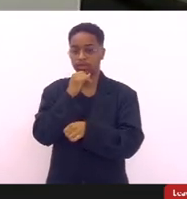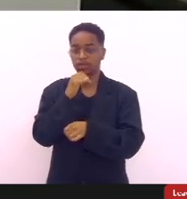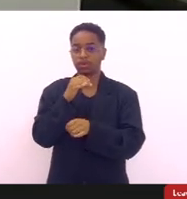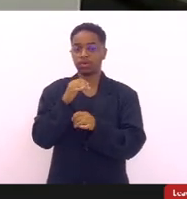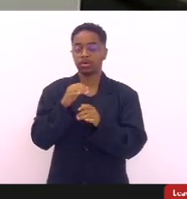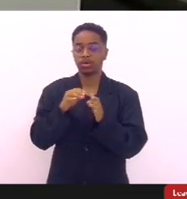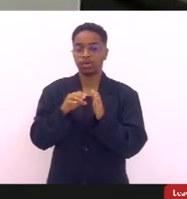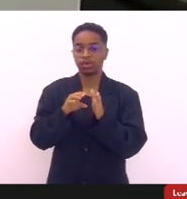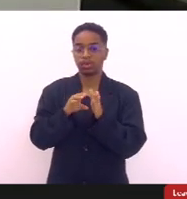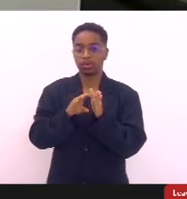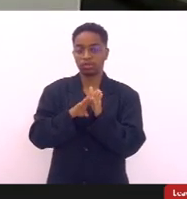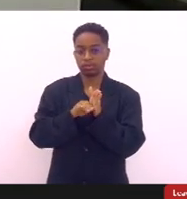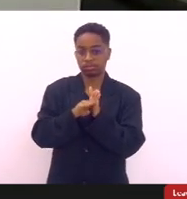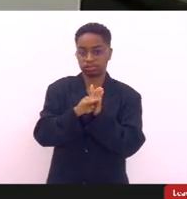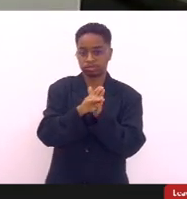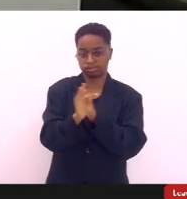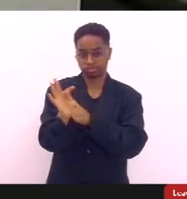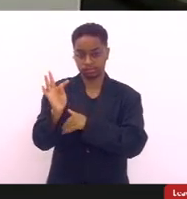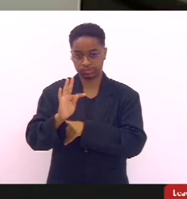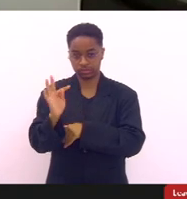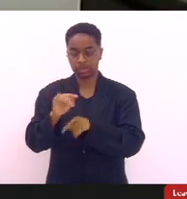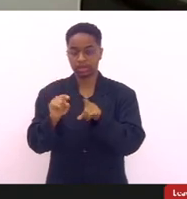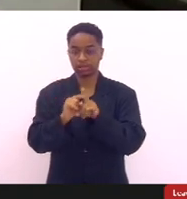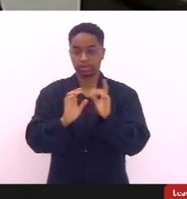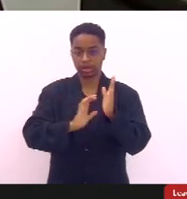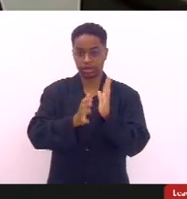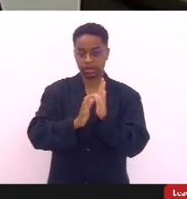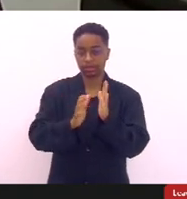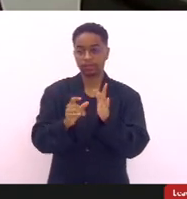e outras doenças